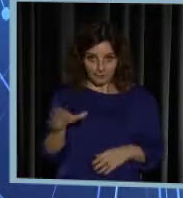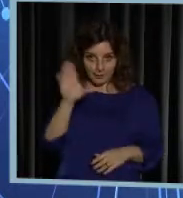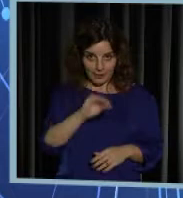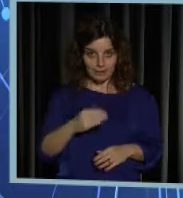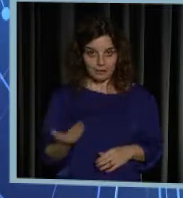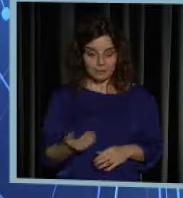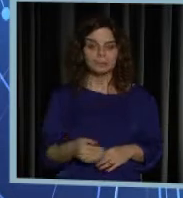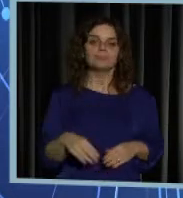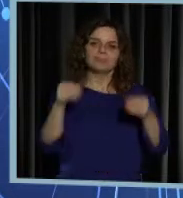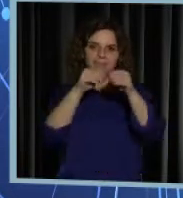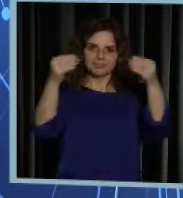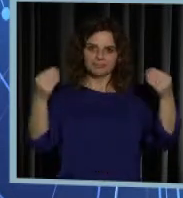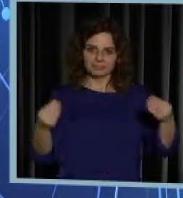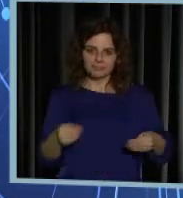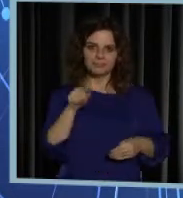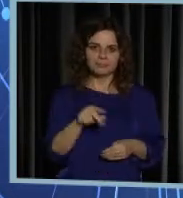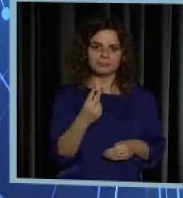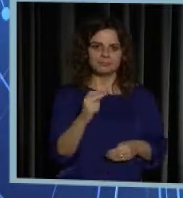Mais informações em